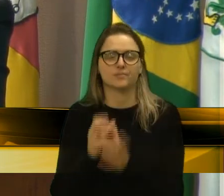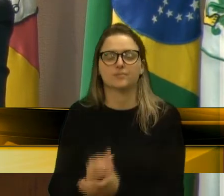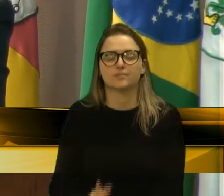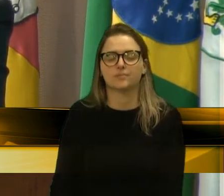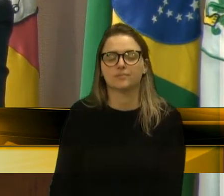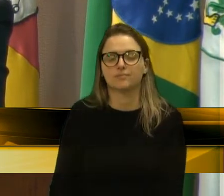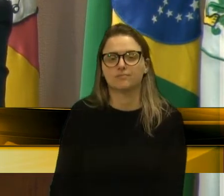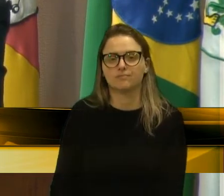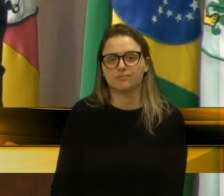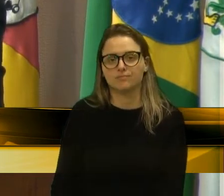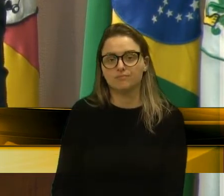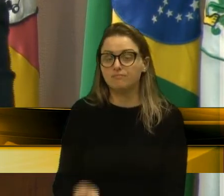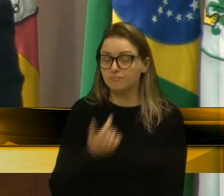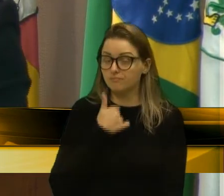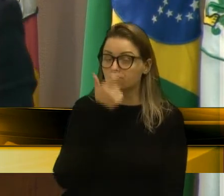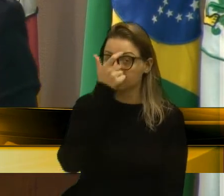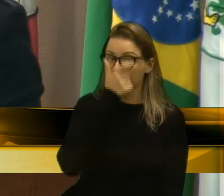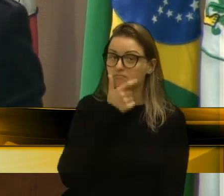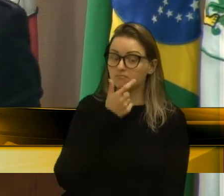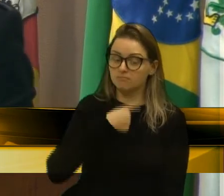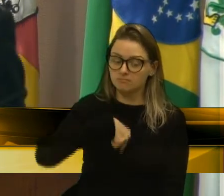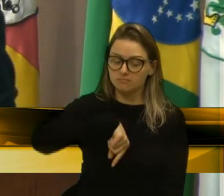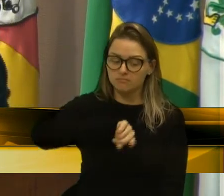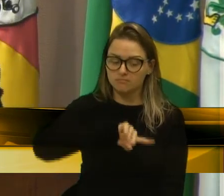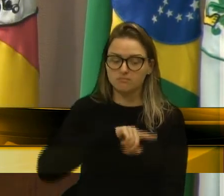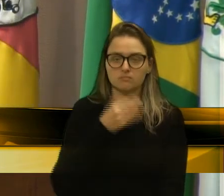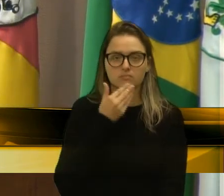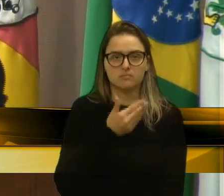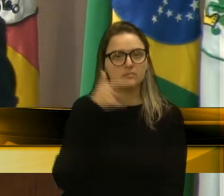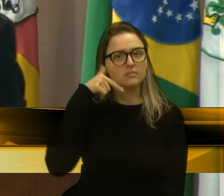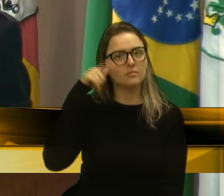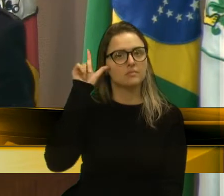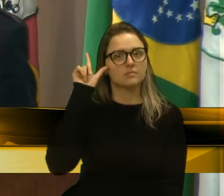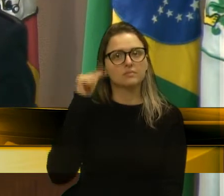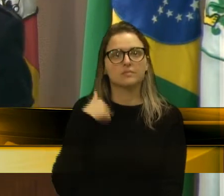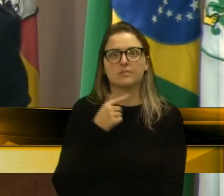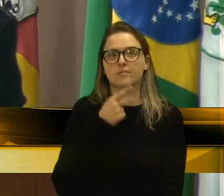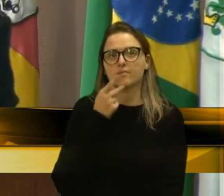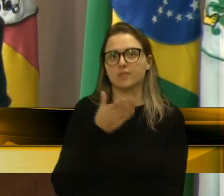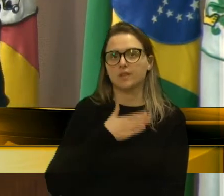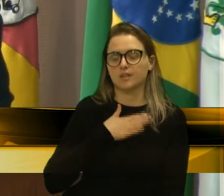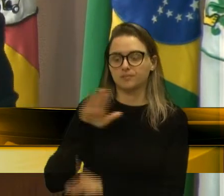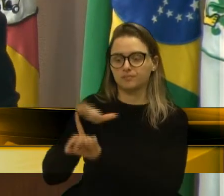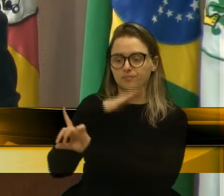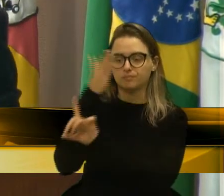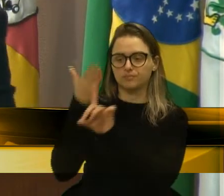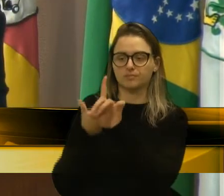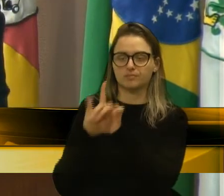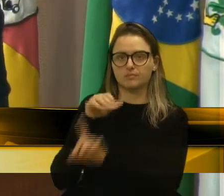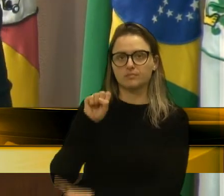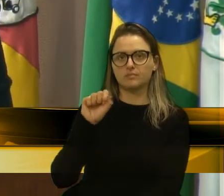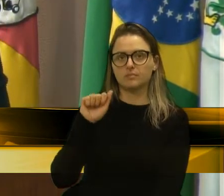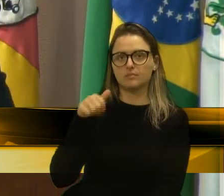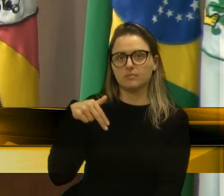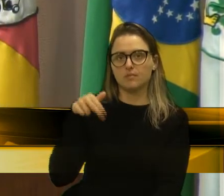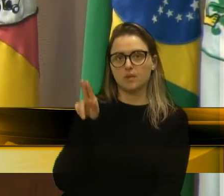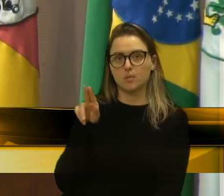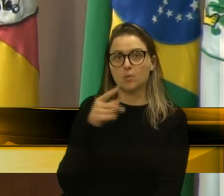Né? Eu acho até que vamos solicitar, porque ontem, inclusive, quero aqui prestar minha homenagem ao SAMU, 15 anos de